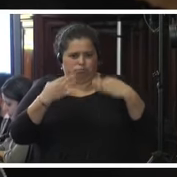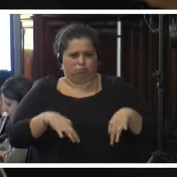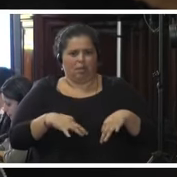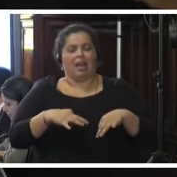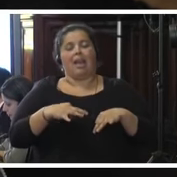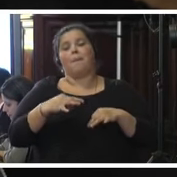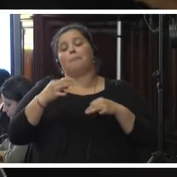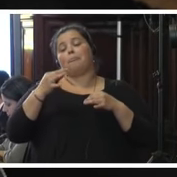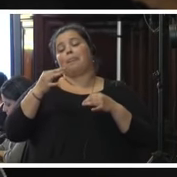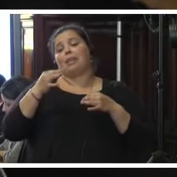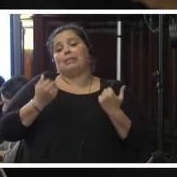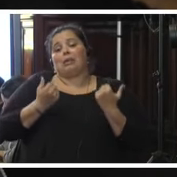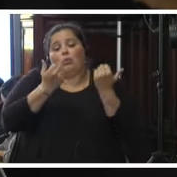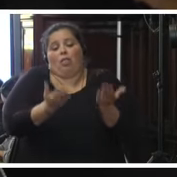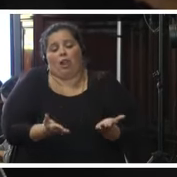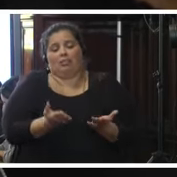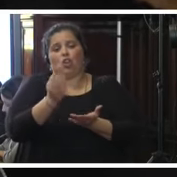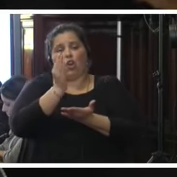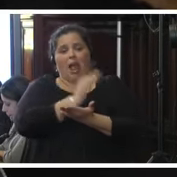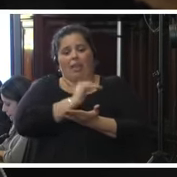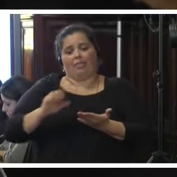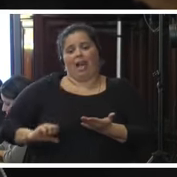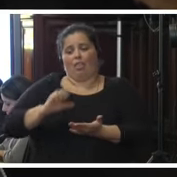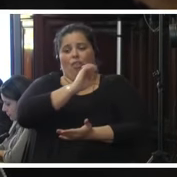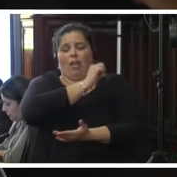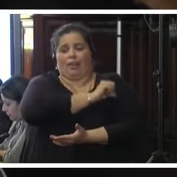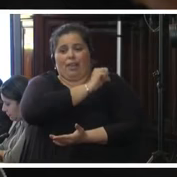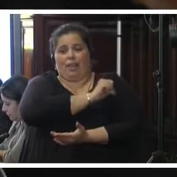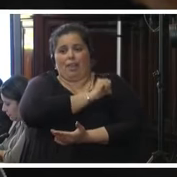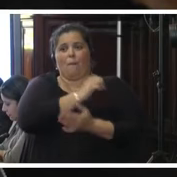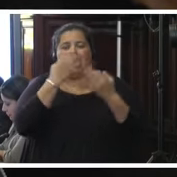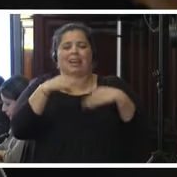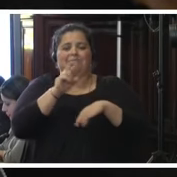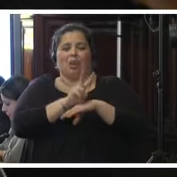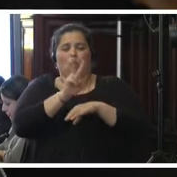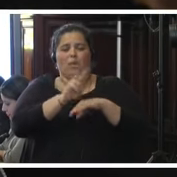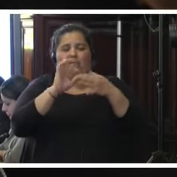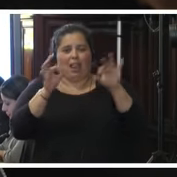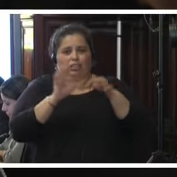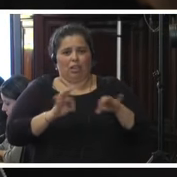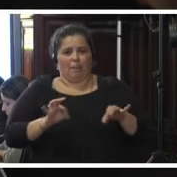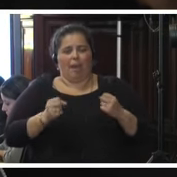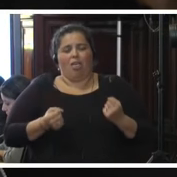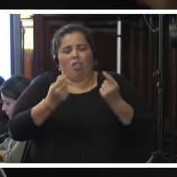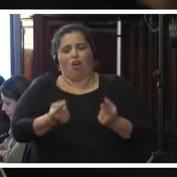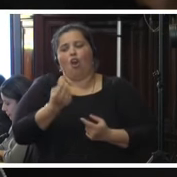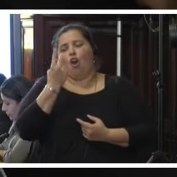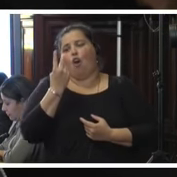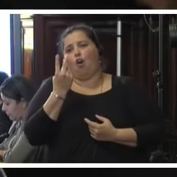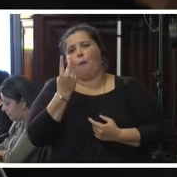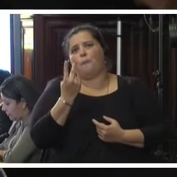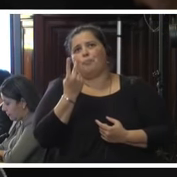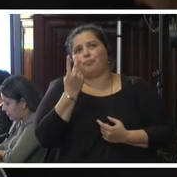para a segurança das Olimpíadas, 2,9 bilhões de reais, o equivalente a US$ 1 bilhão. As despesas